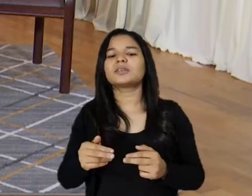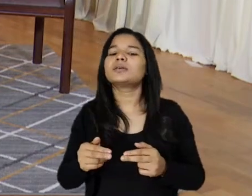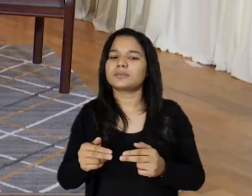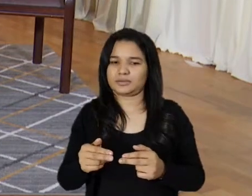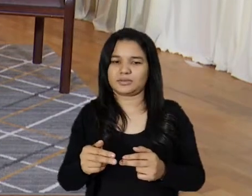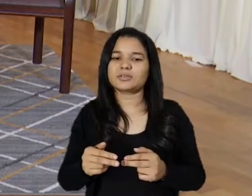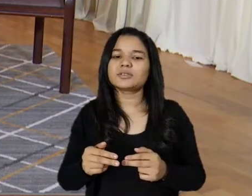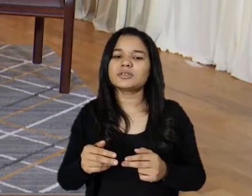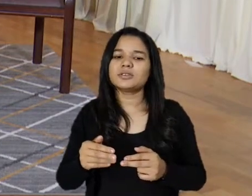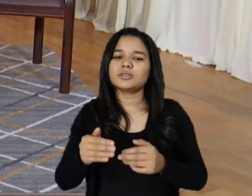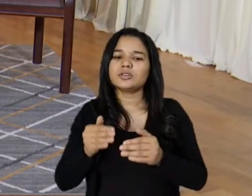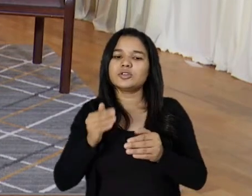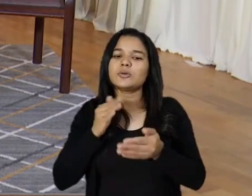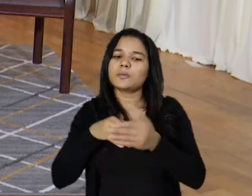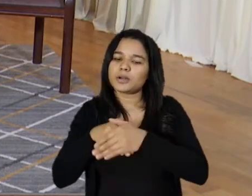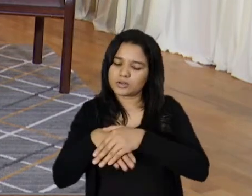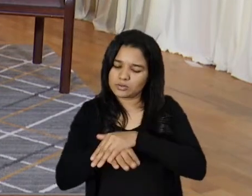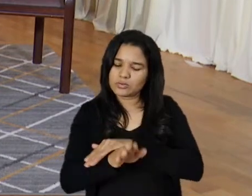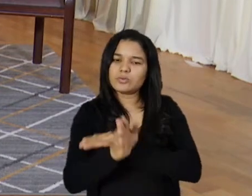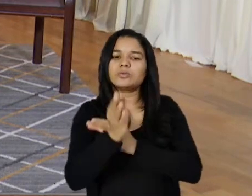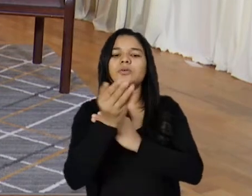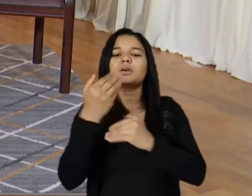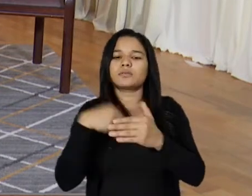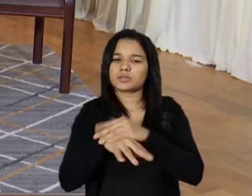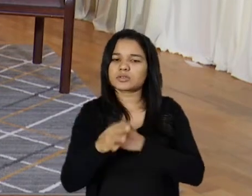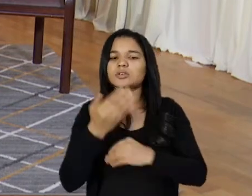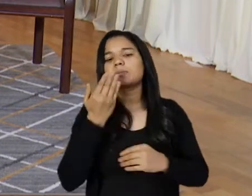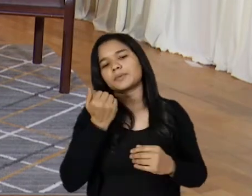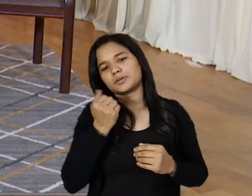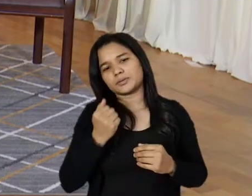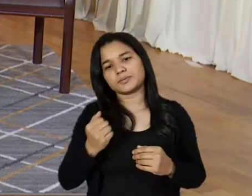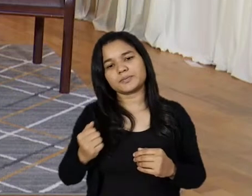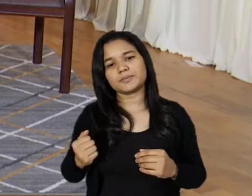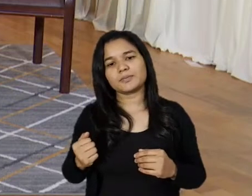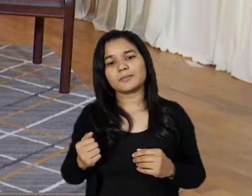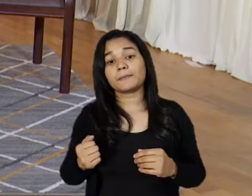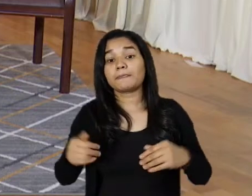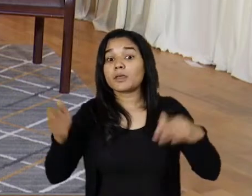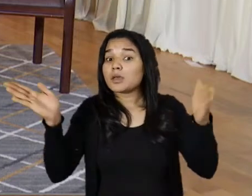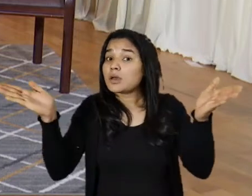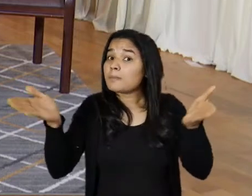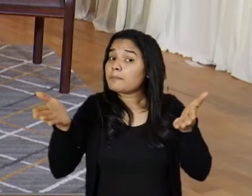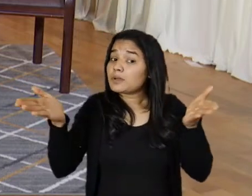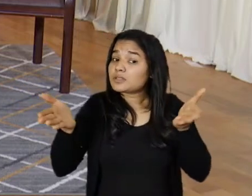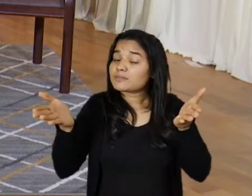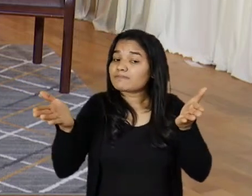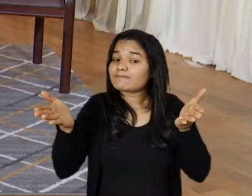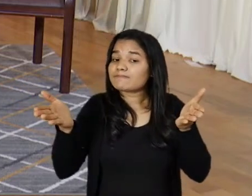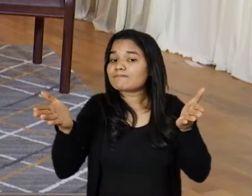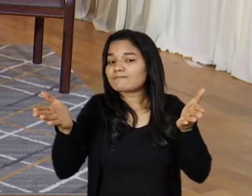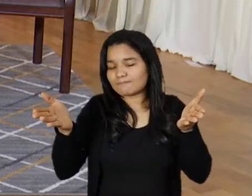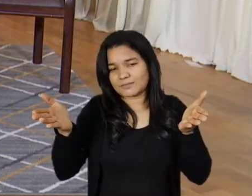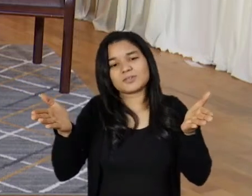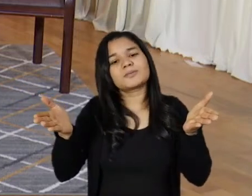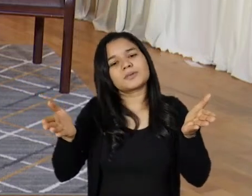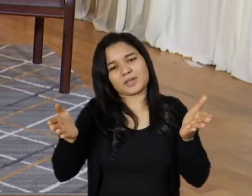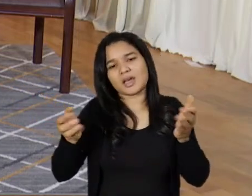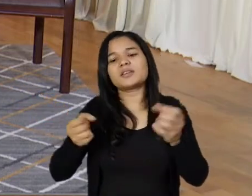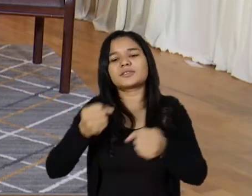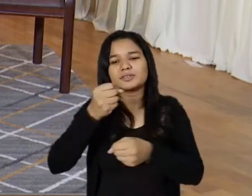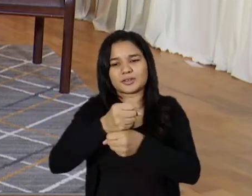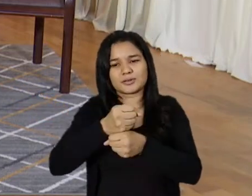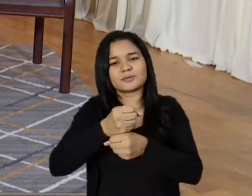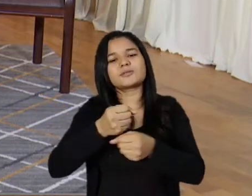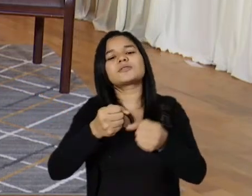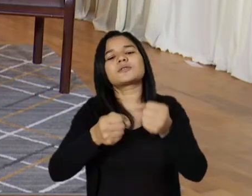fosse necessário para muitos dias. Então Noé, além de ter que pregar, de construir a arca, ele